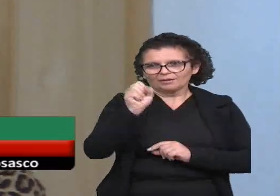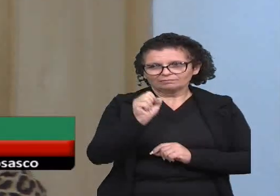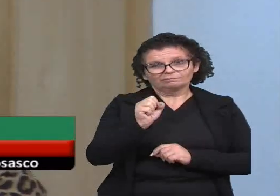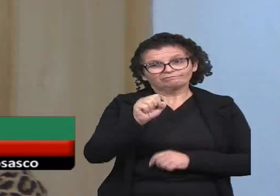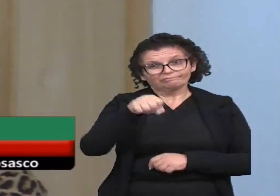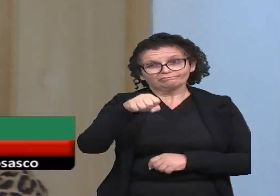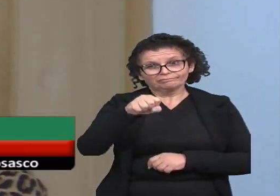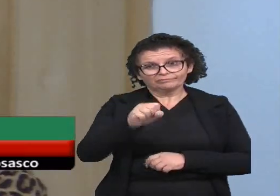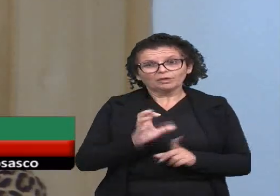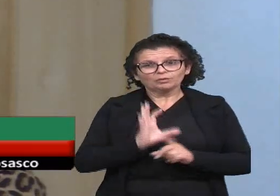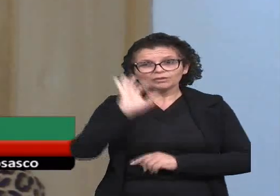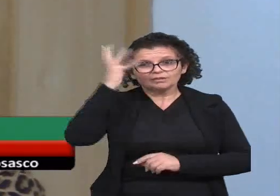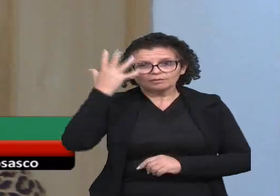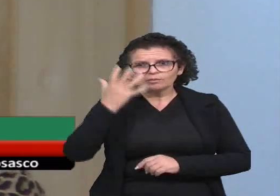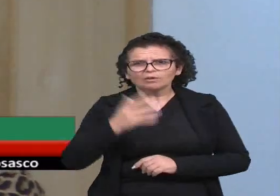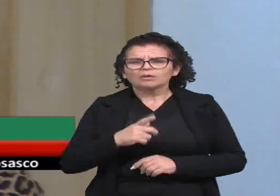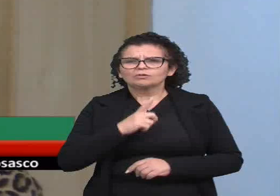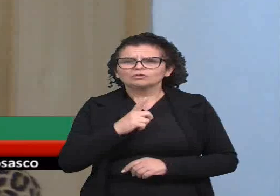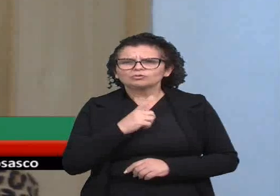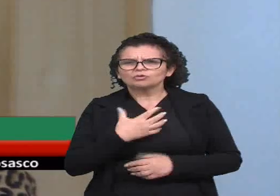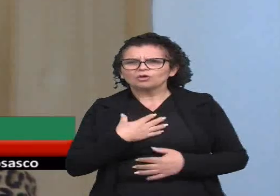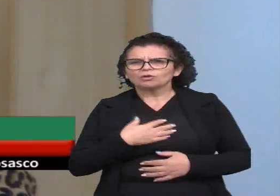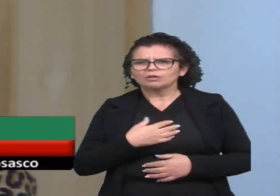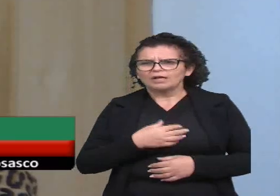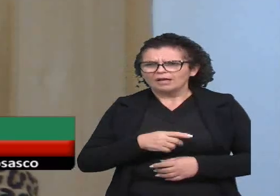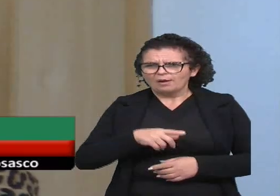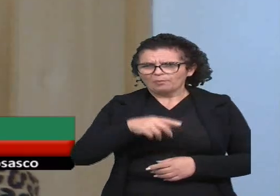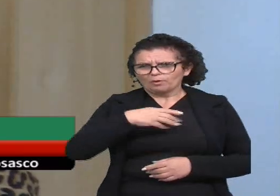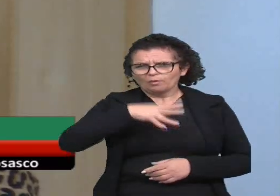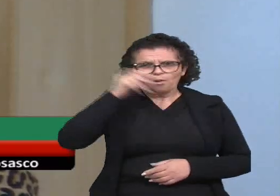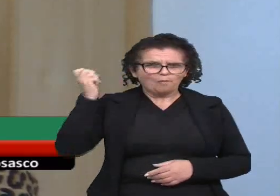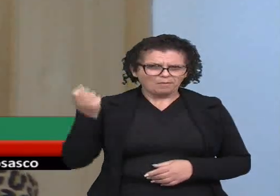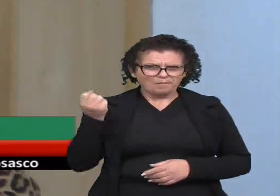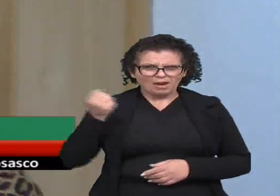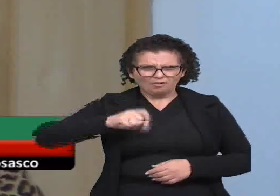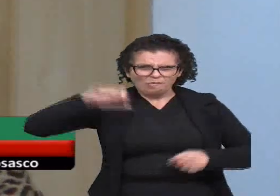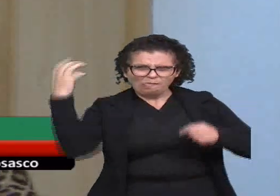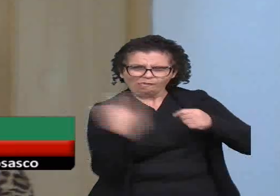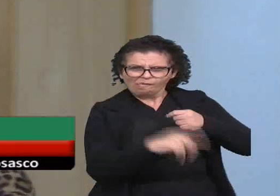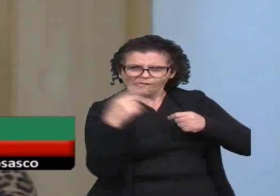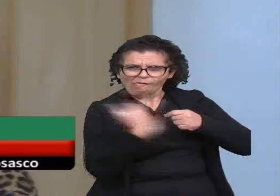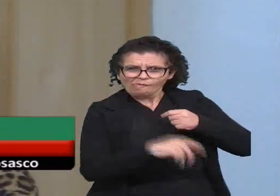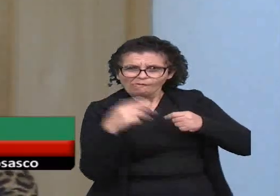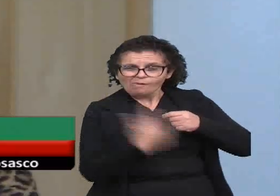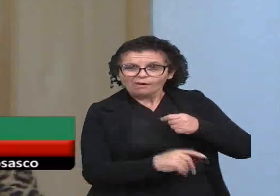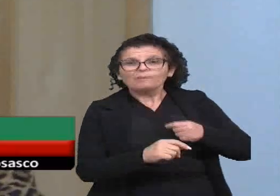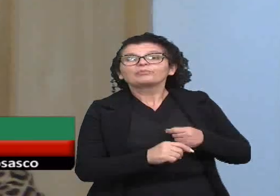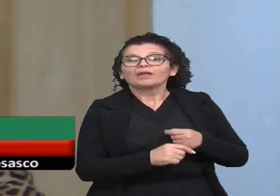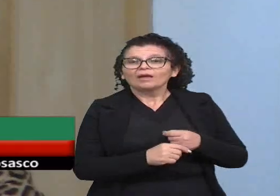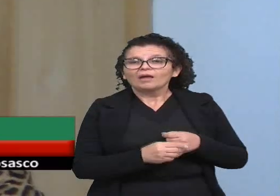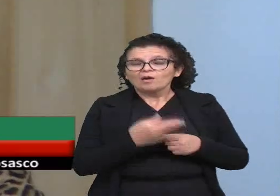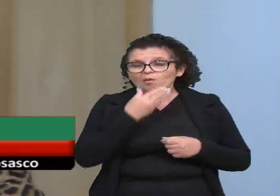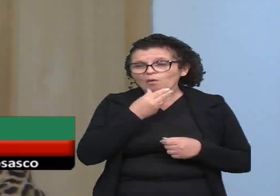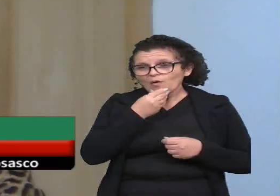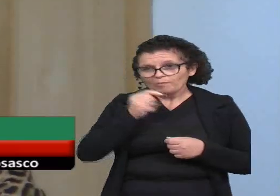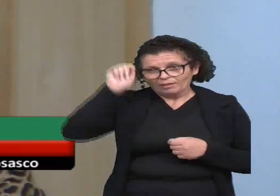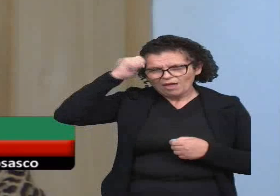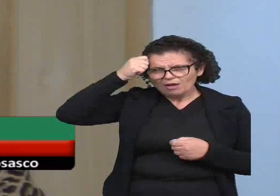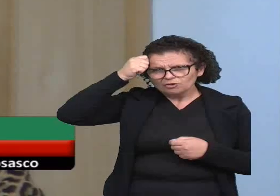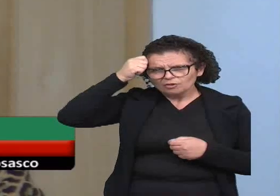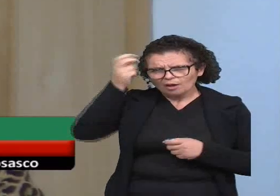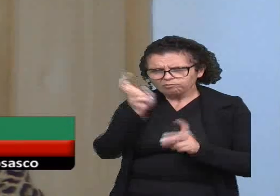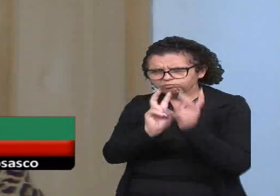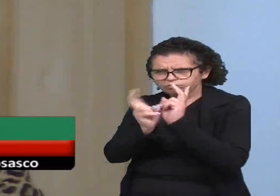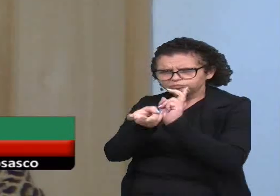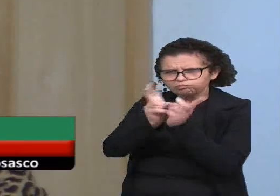mesmo. Porque eles tinham os chicotes e as pessoas escravizadas tinham a capoeira. Eu